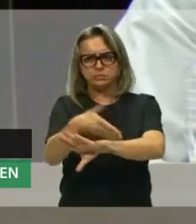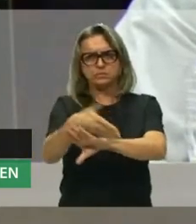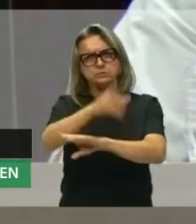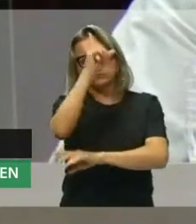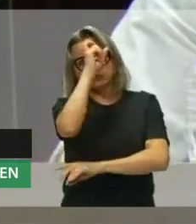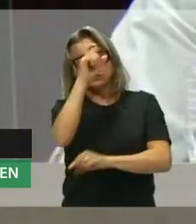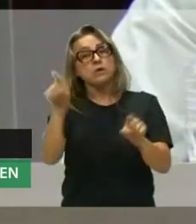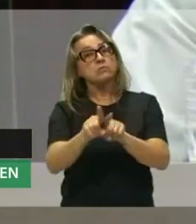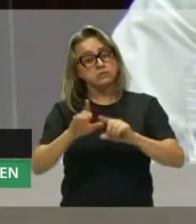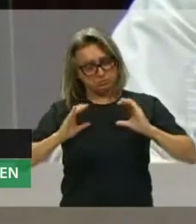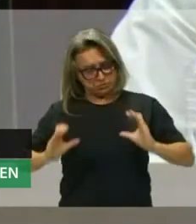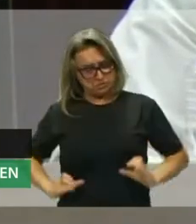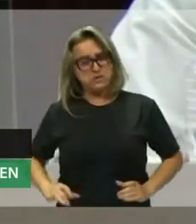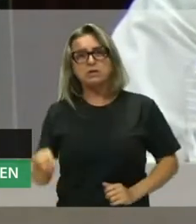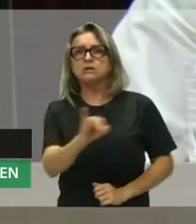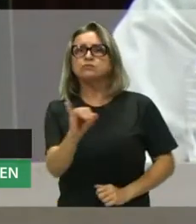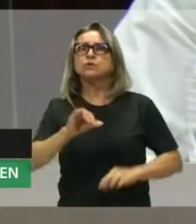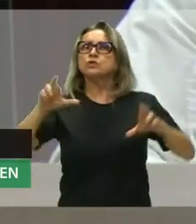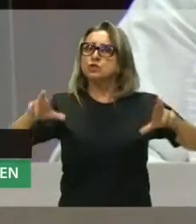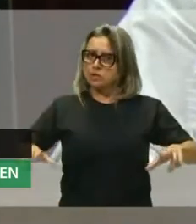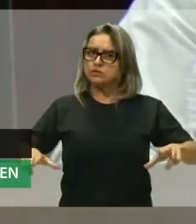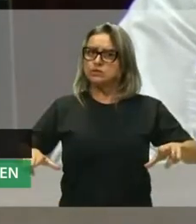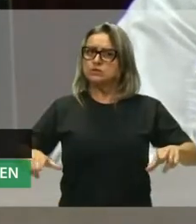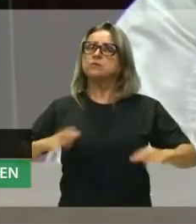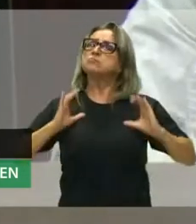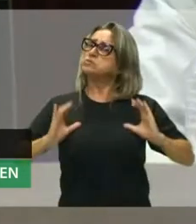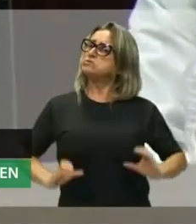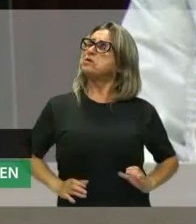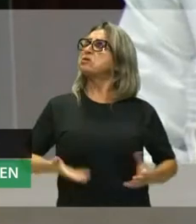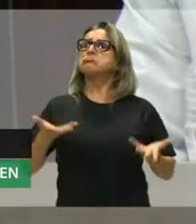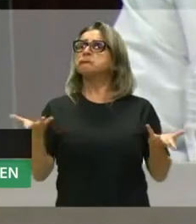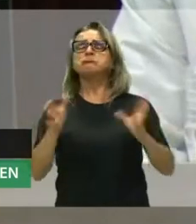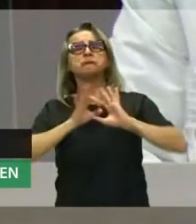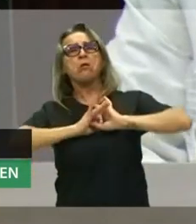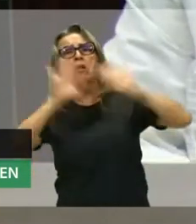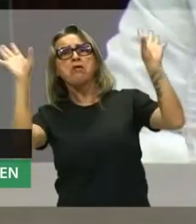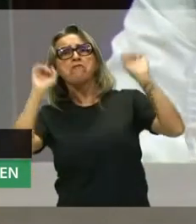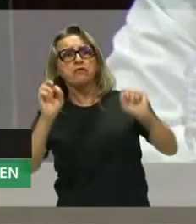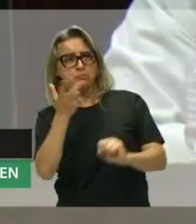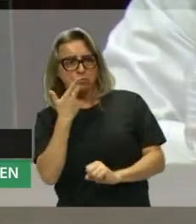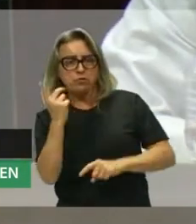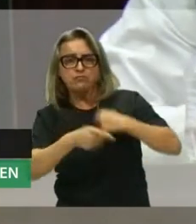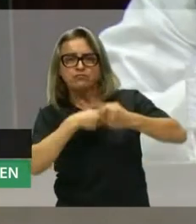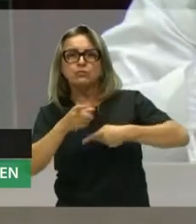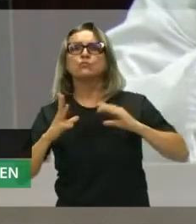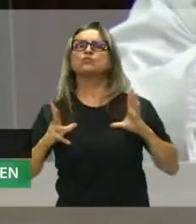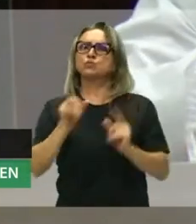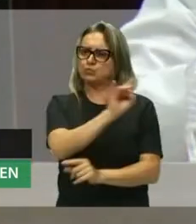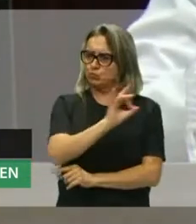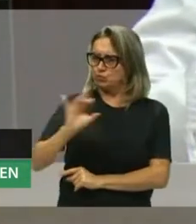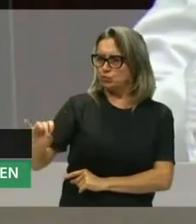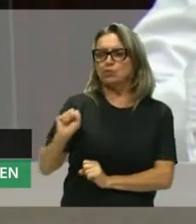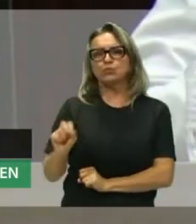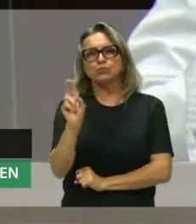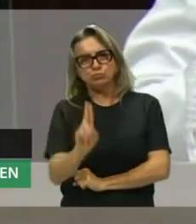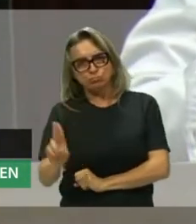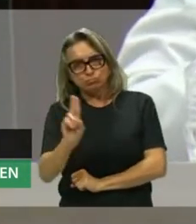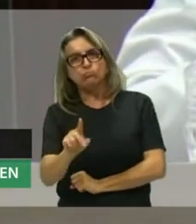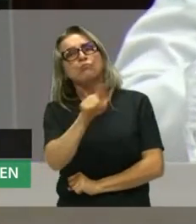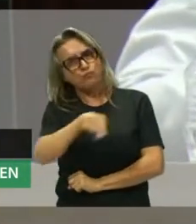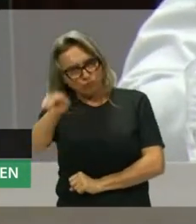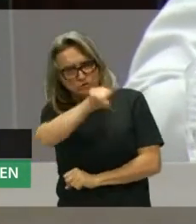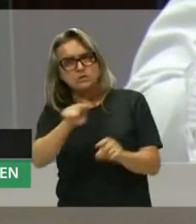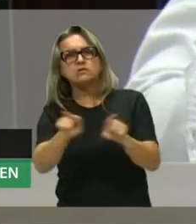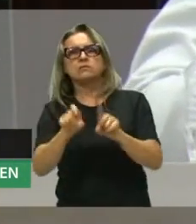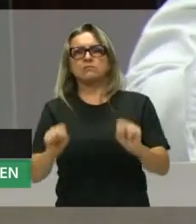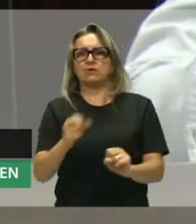Itajaí, da região da ANFRE, cidadão catarinense, que quiser se pronunciar depois que os membros da mesa fizerem uso da palavra. Eu peço a